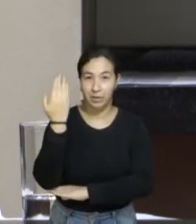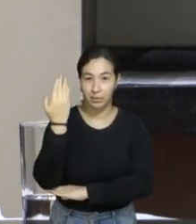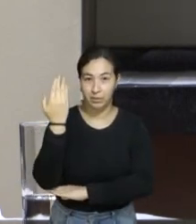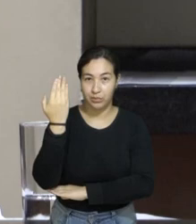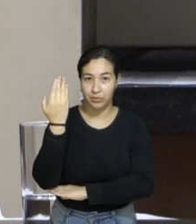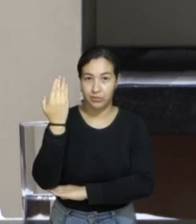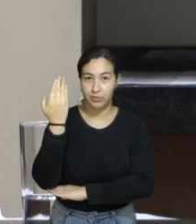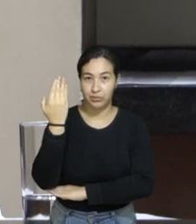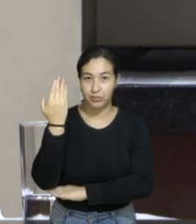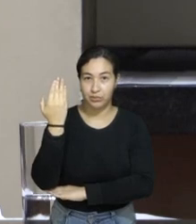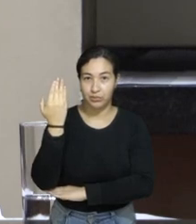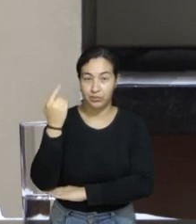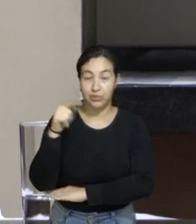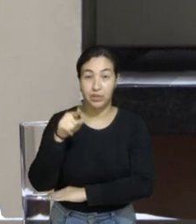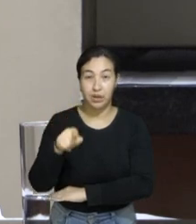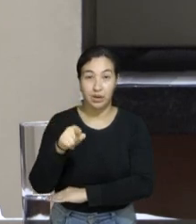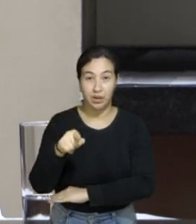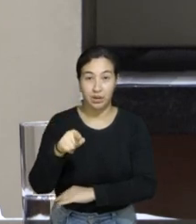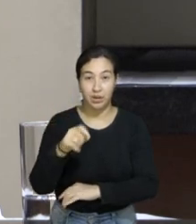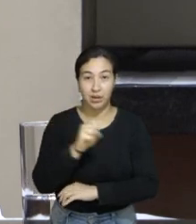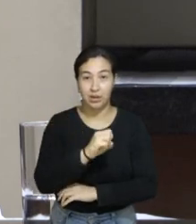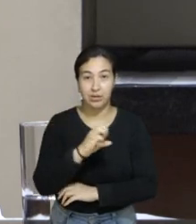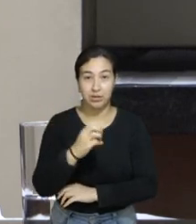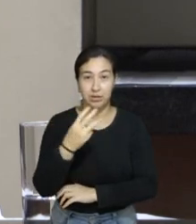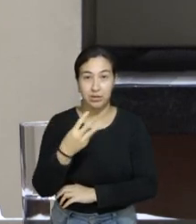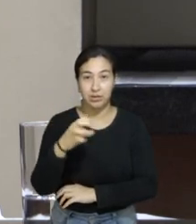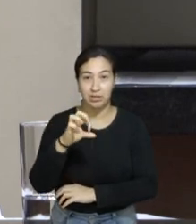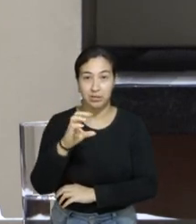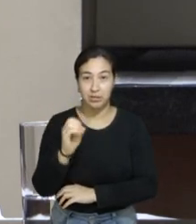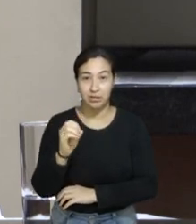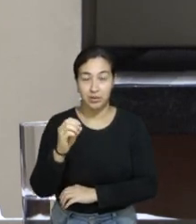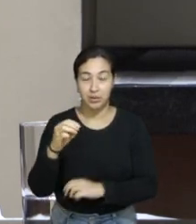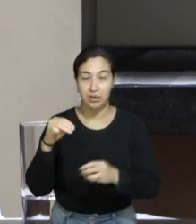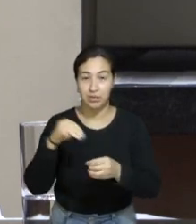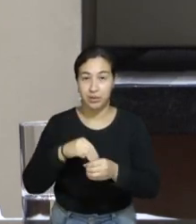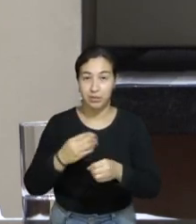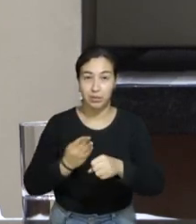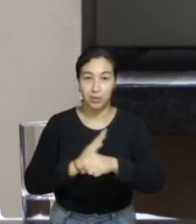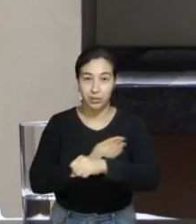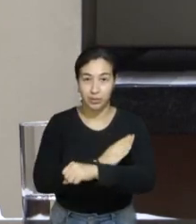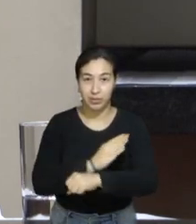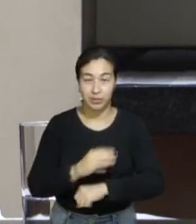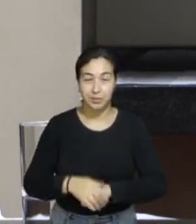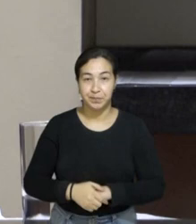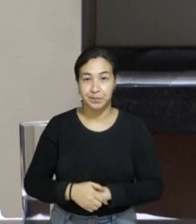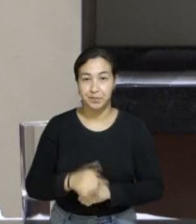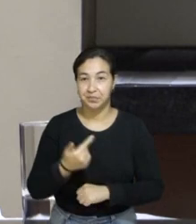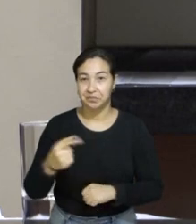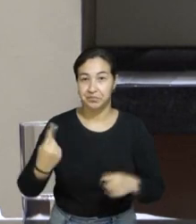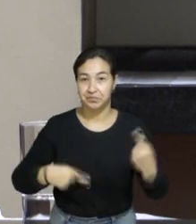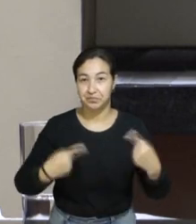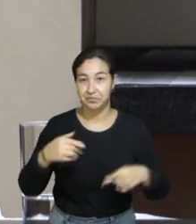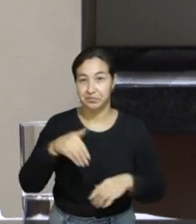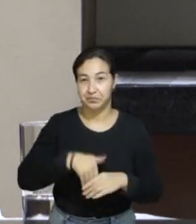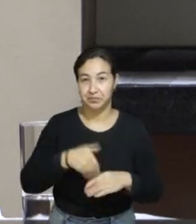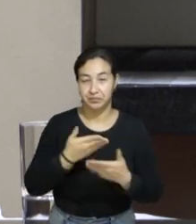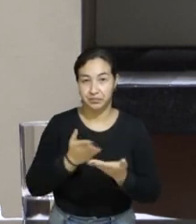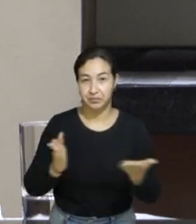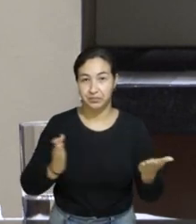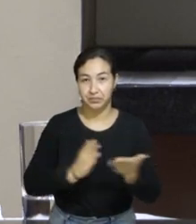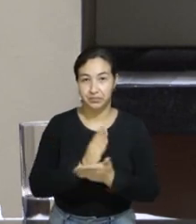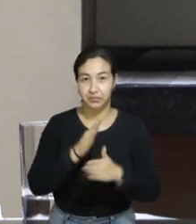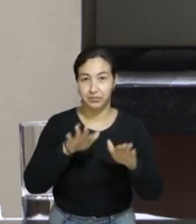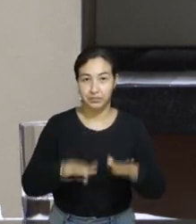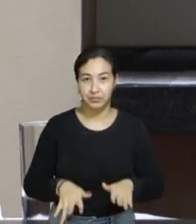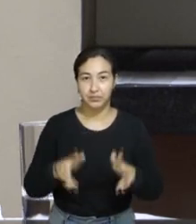da rede pluvial da rodovia SC-390 no município de Tubarão, em discussão. Não havendo quem queira discutir, em votação. Deputados que aprovam,